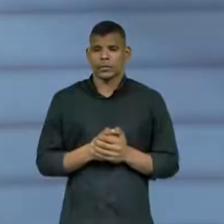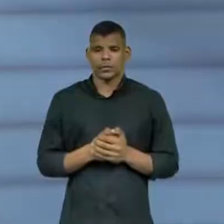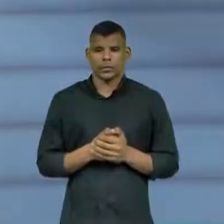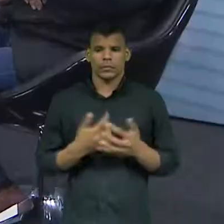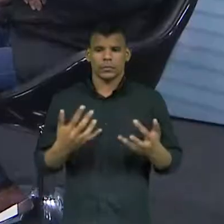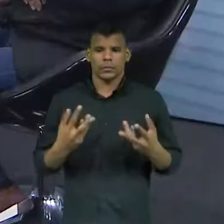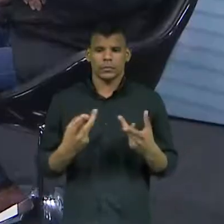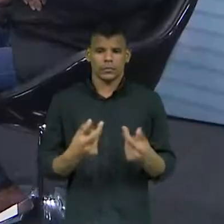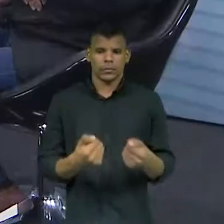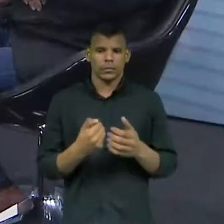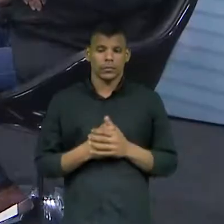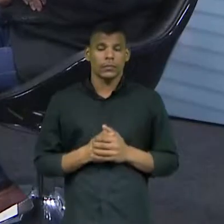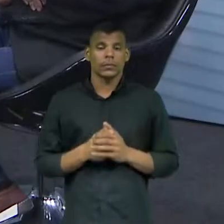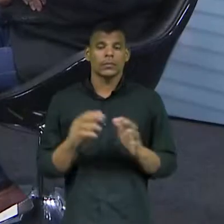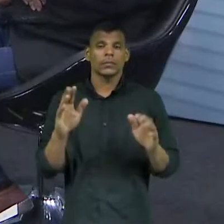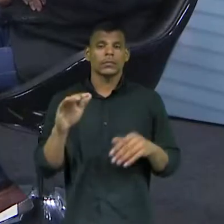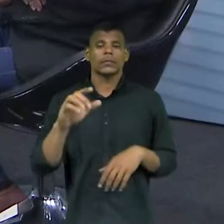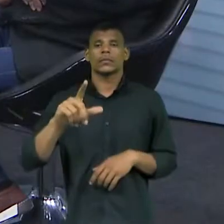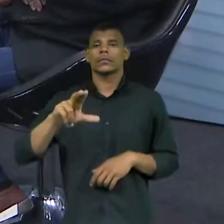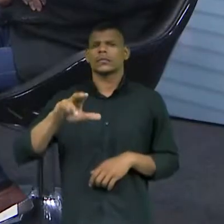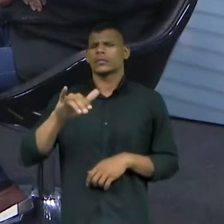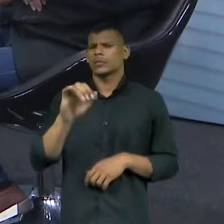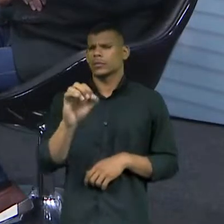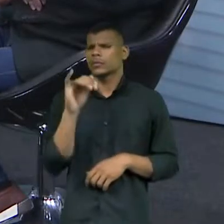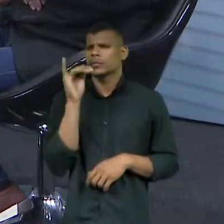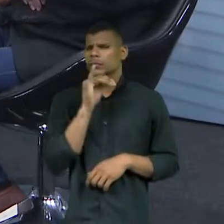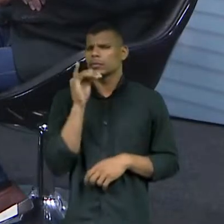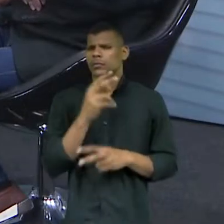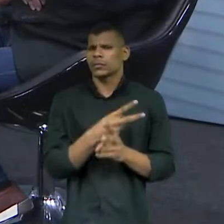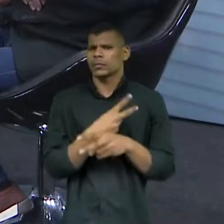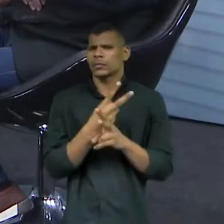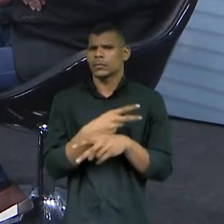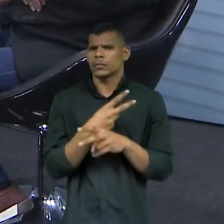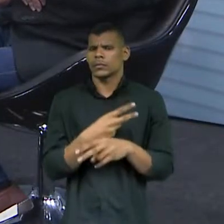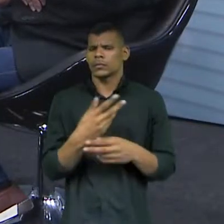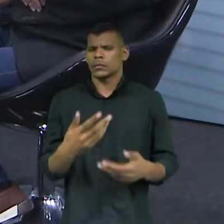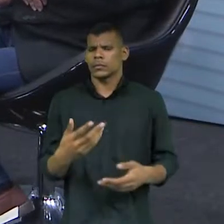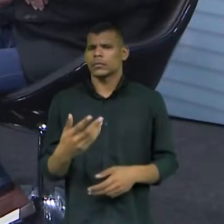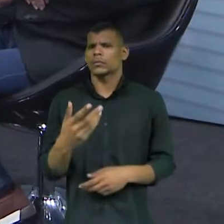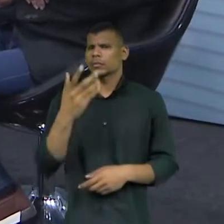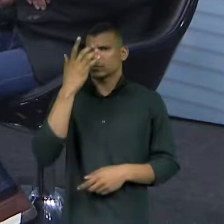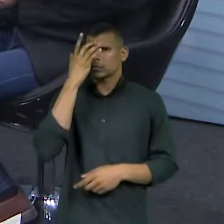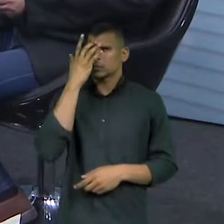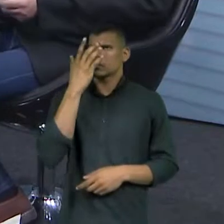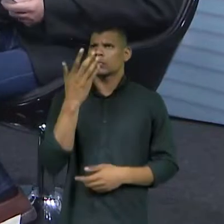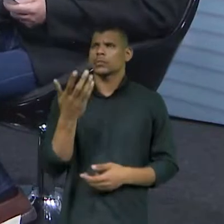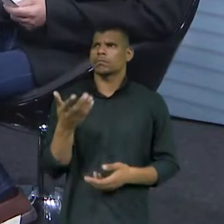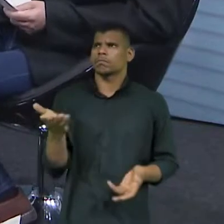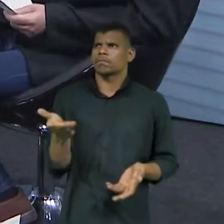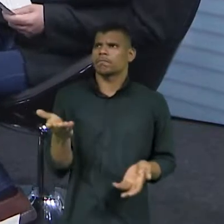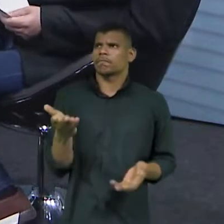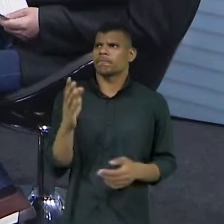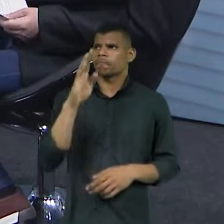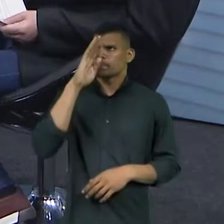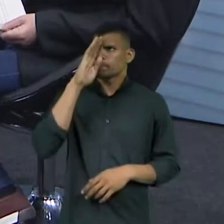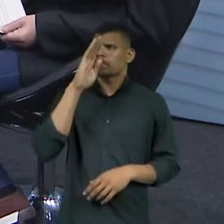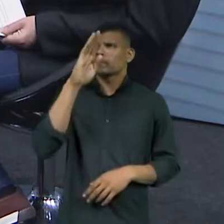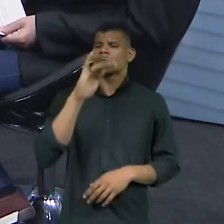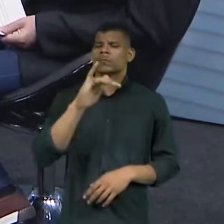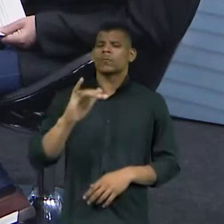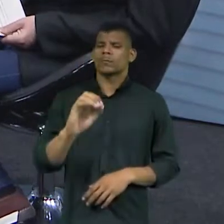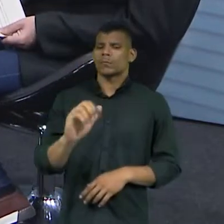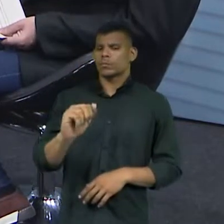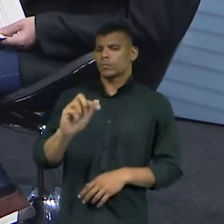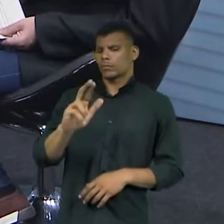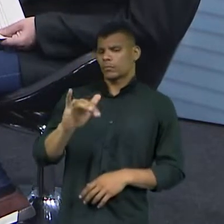né? Ô Lúcio, essa energia eólica realmente é o grande boom. O Joaquim falou aqui